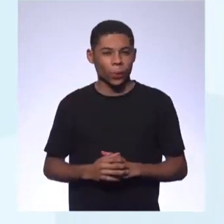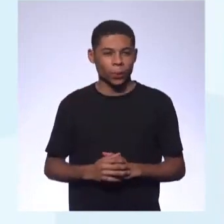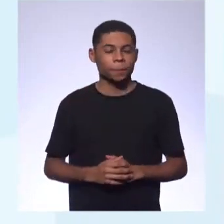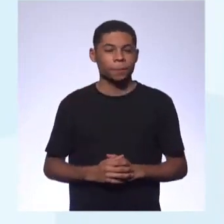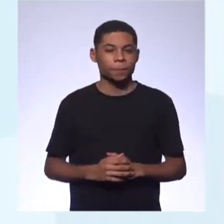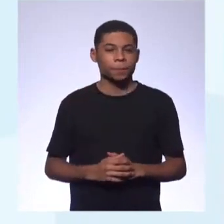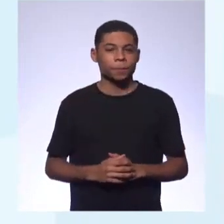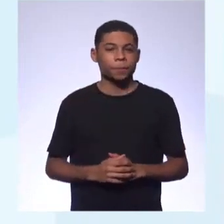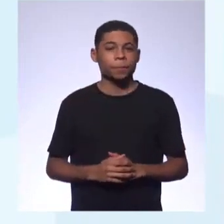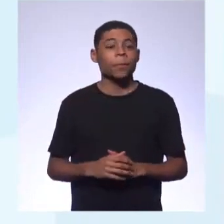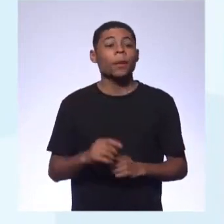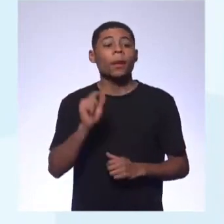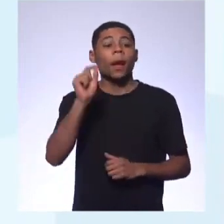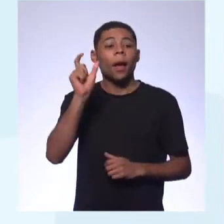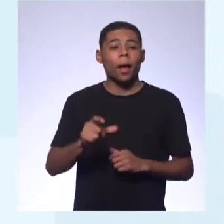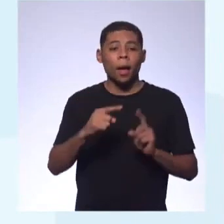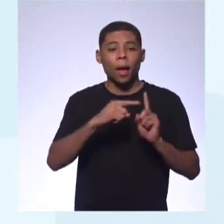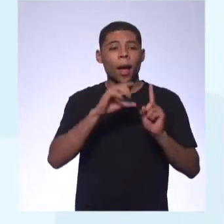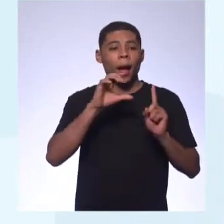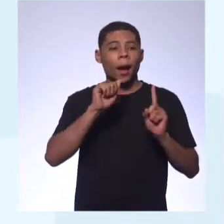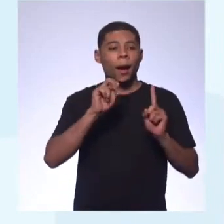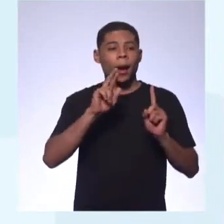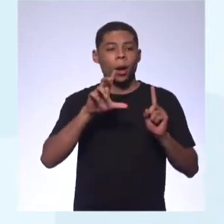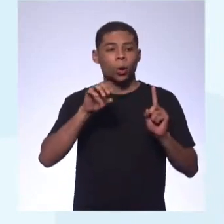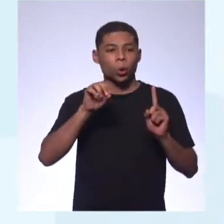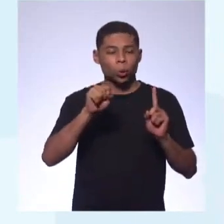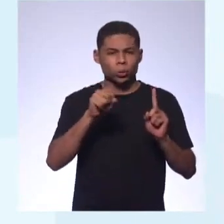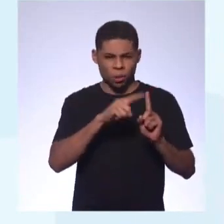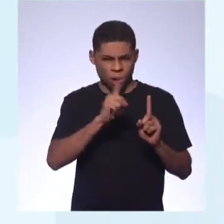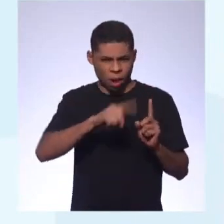Quem foi Carlos Drummond de Andrade? Um pintor?